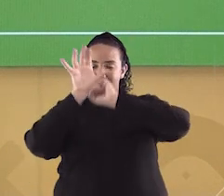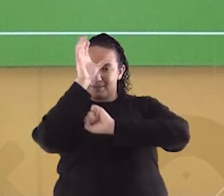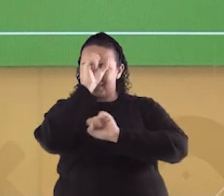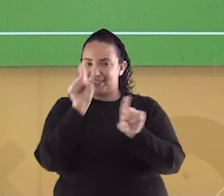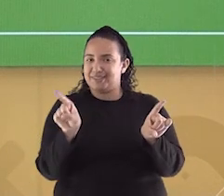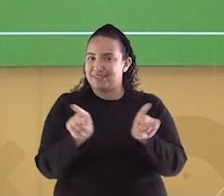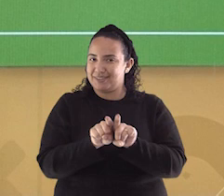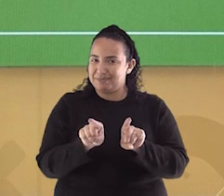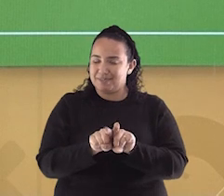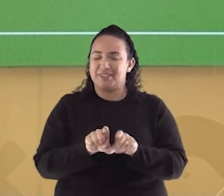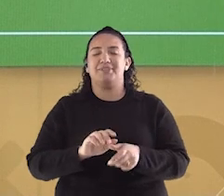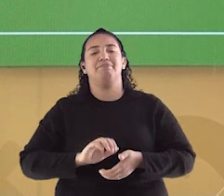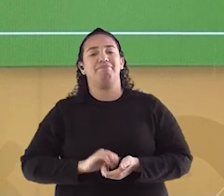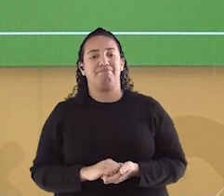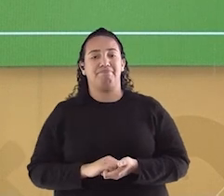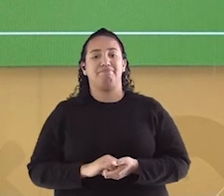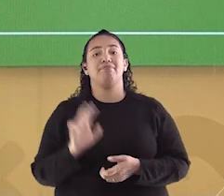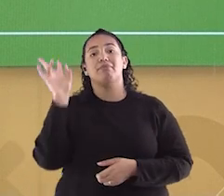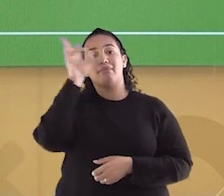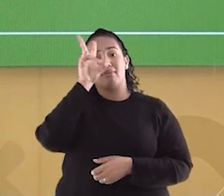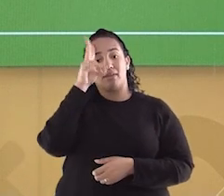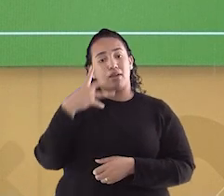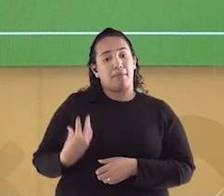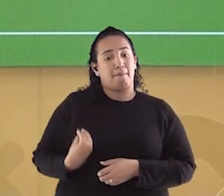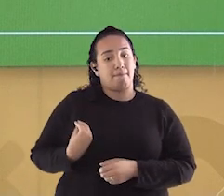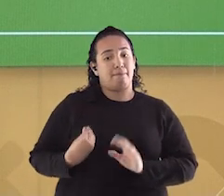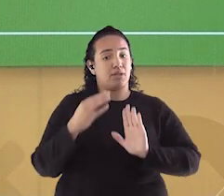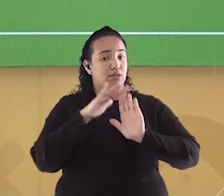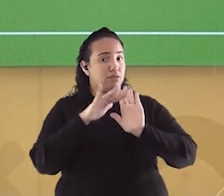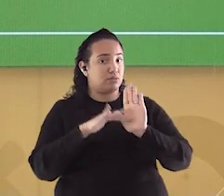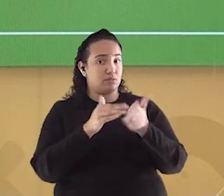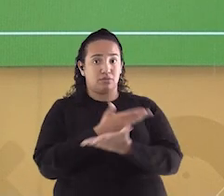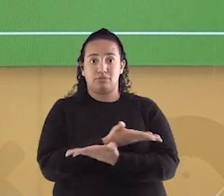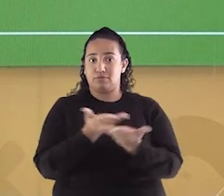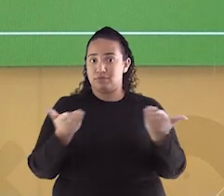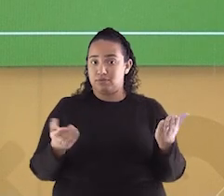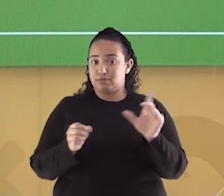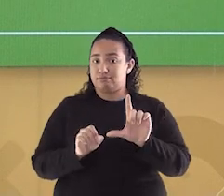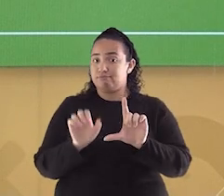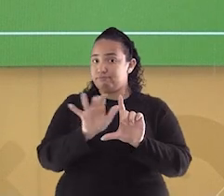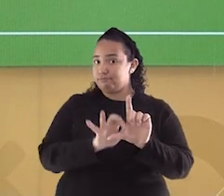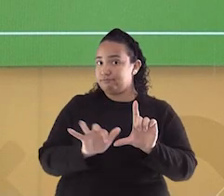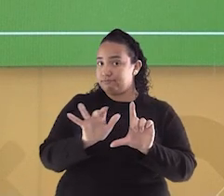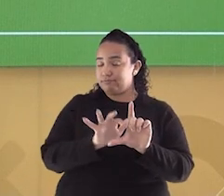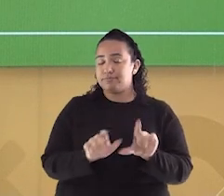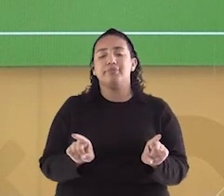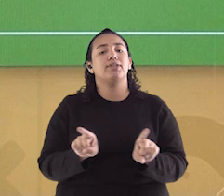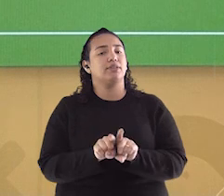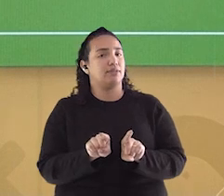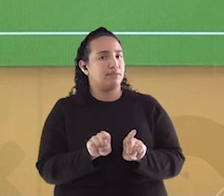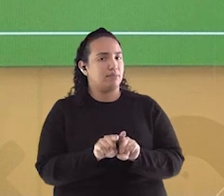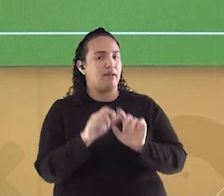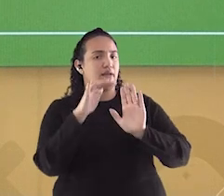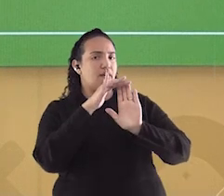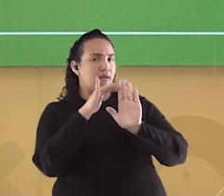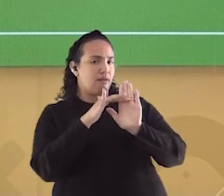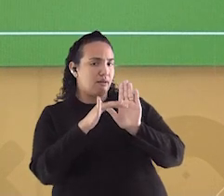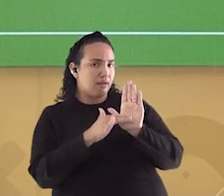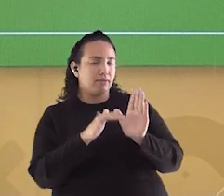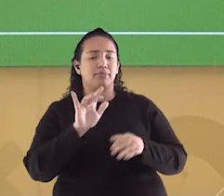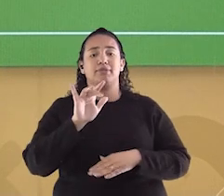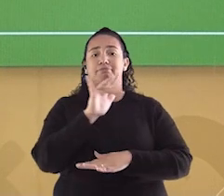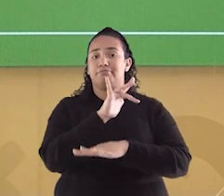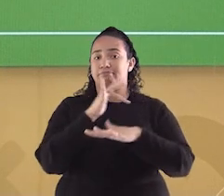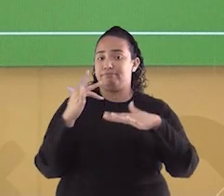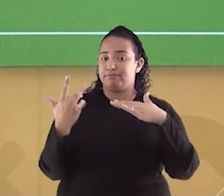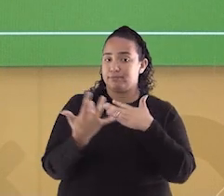esse tema que é fascinante. Não esqueçam de registrar a presença no nosso QR Code que está aqui na tela e acompanhem o Dever em Casa na TV, nas